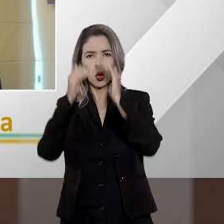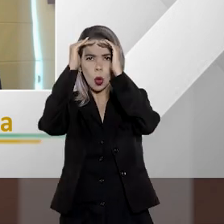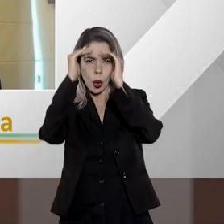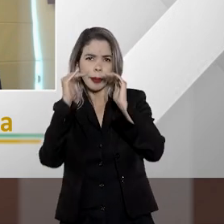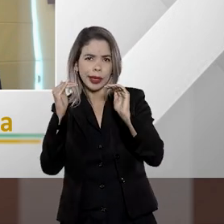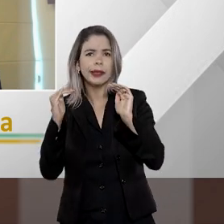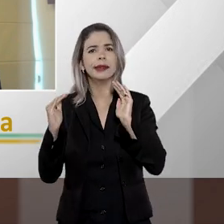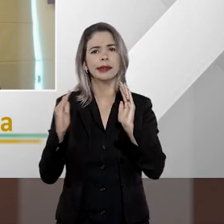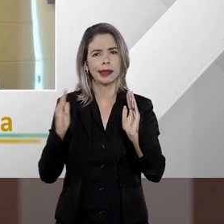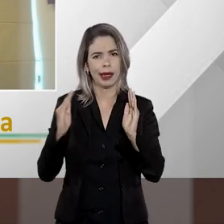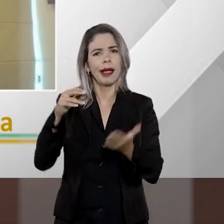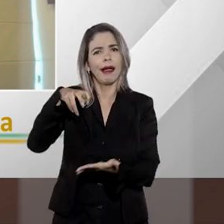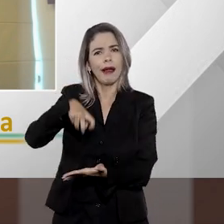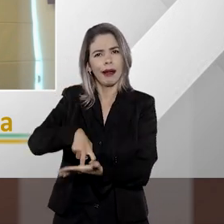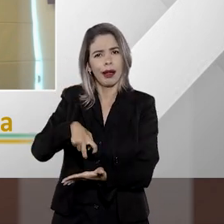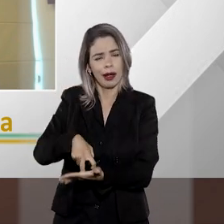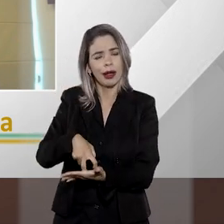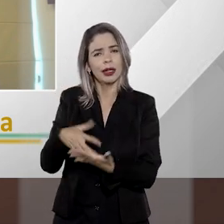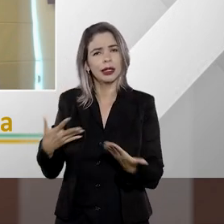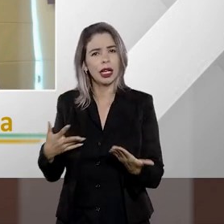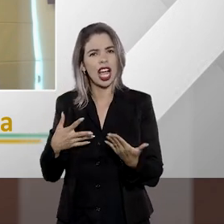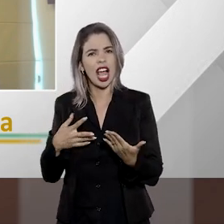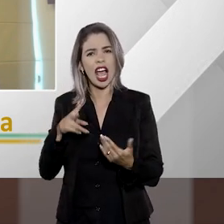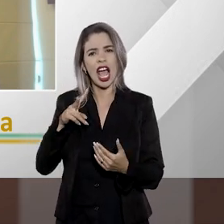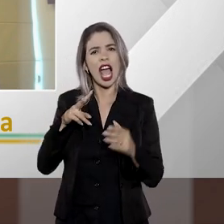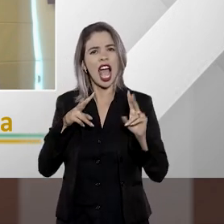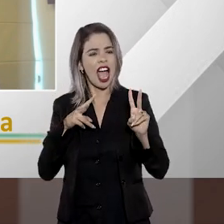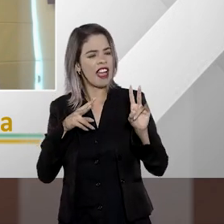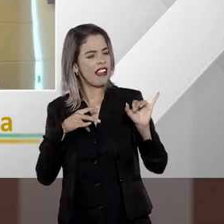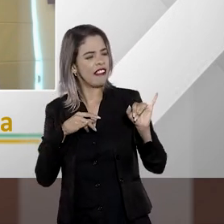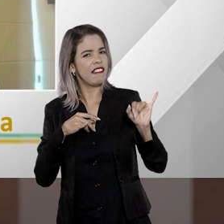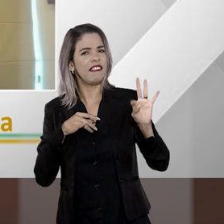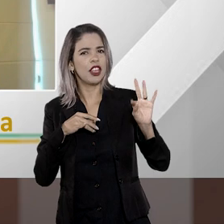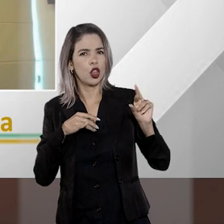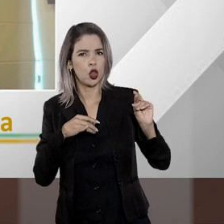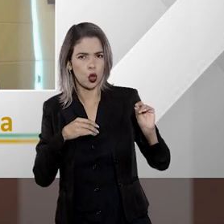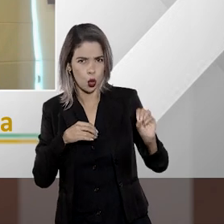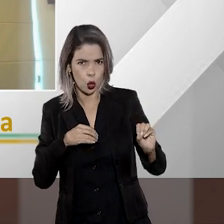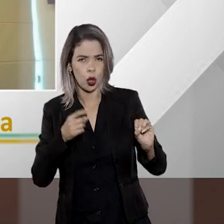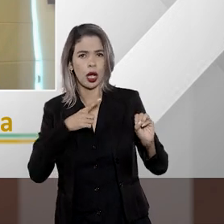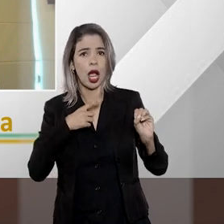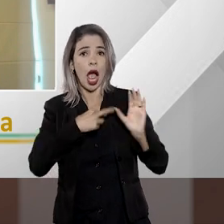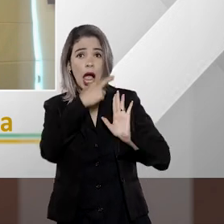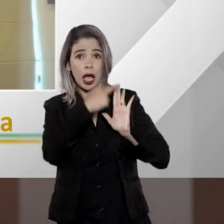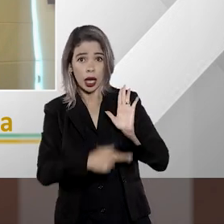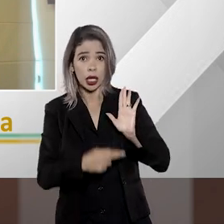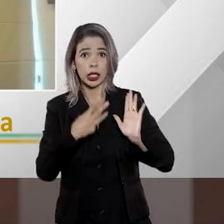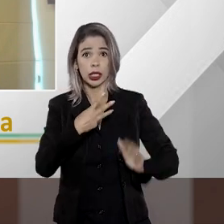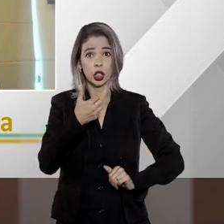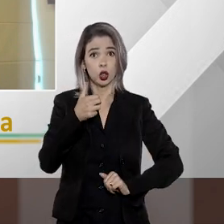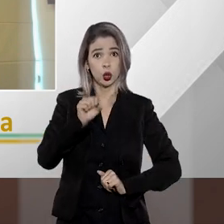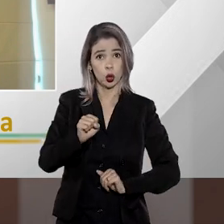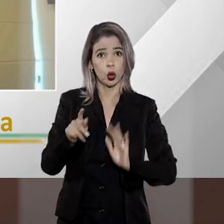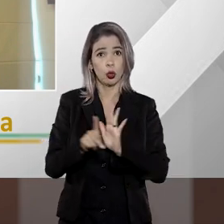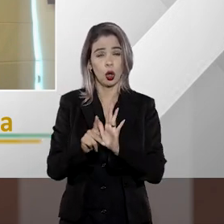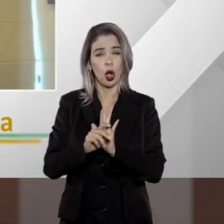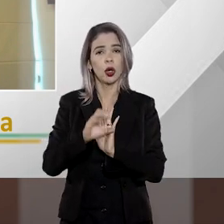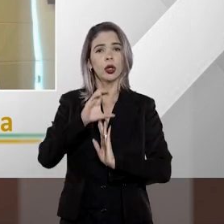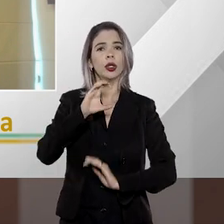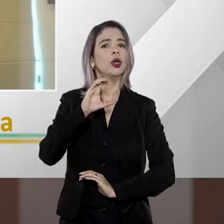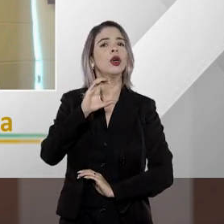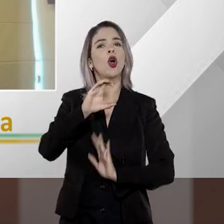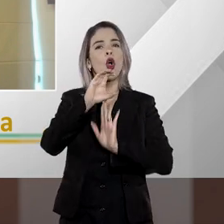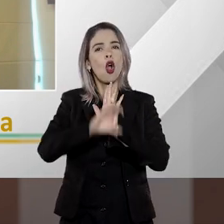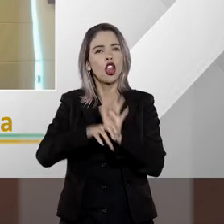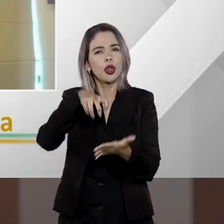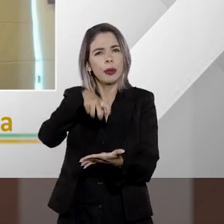do cumprimento da pena, professor Vitor, a atual redação do artigo 318 do Código de Processo Penal